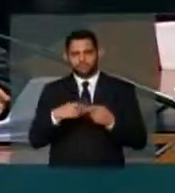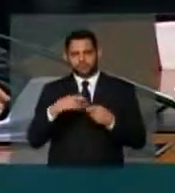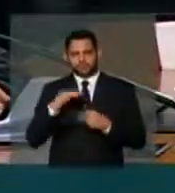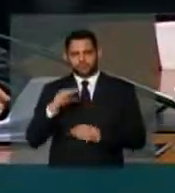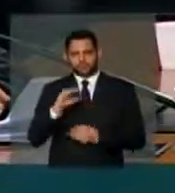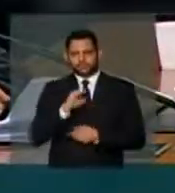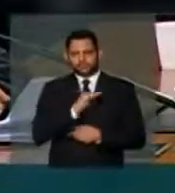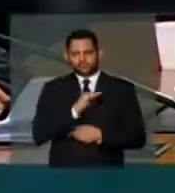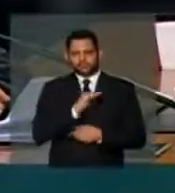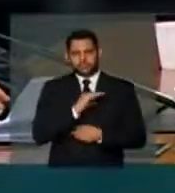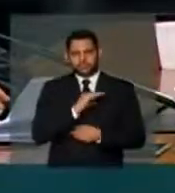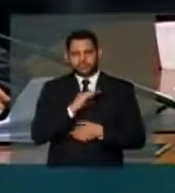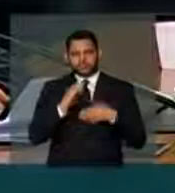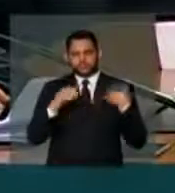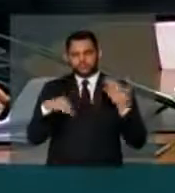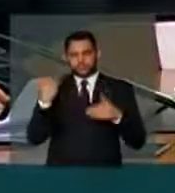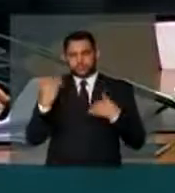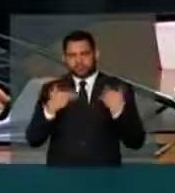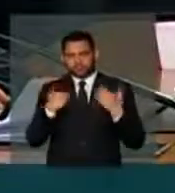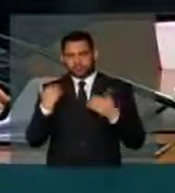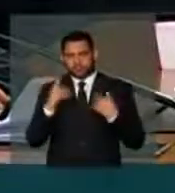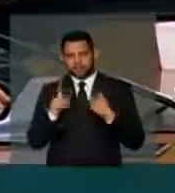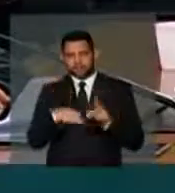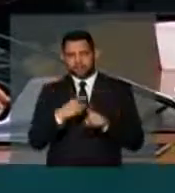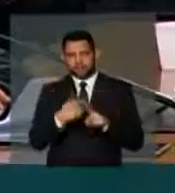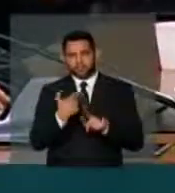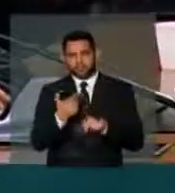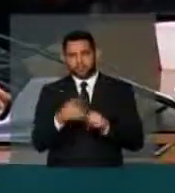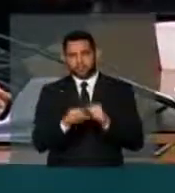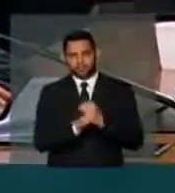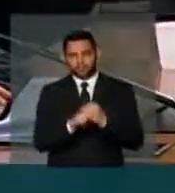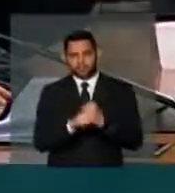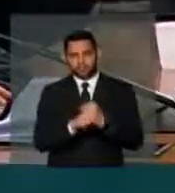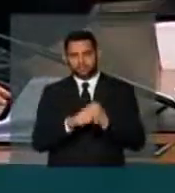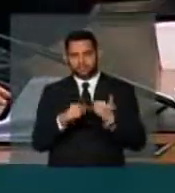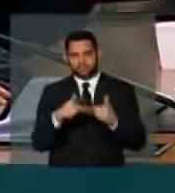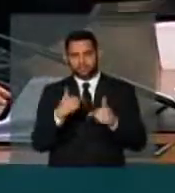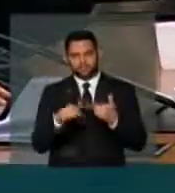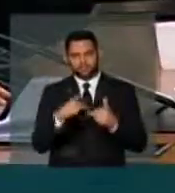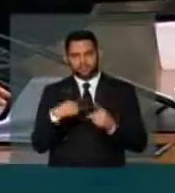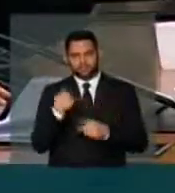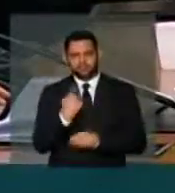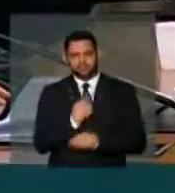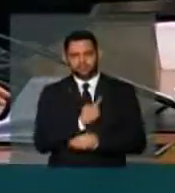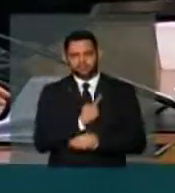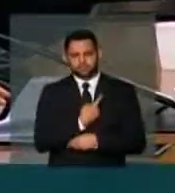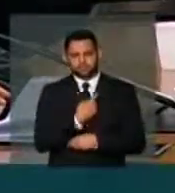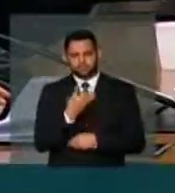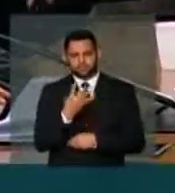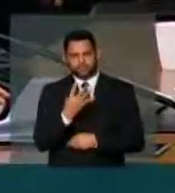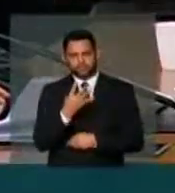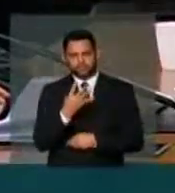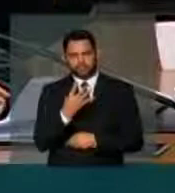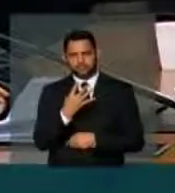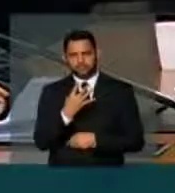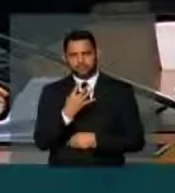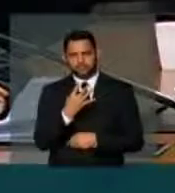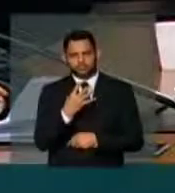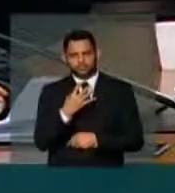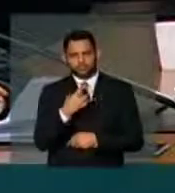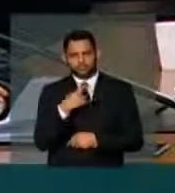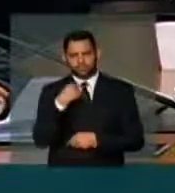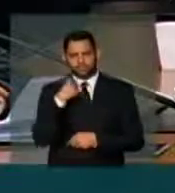comissão de turismo há mais de 12 anos. Nós somos em 4 parlamentares